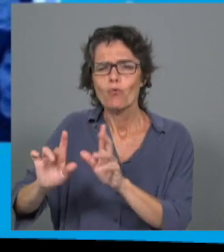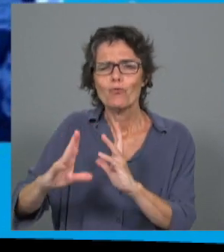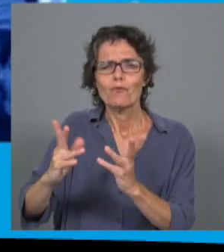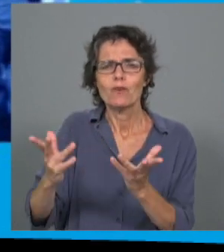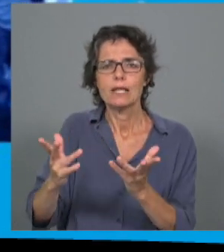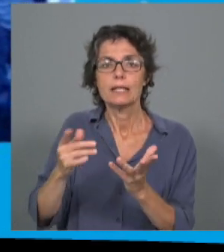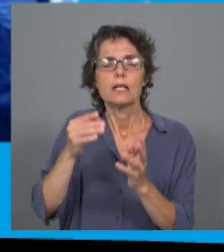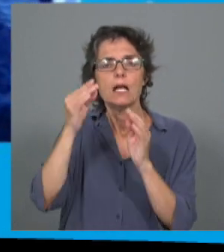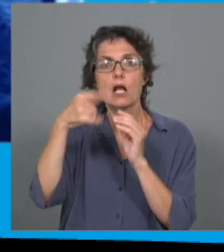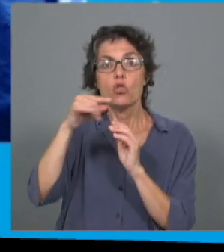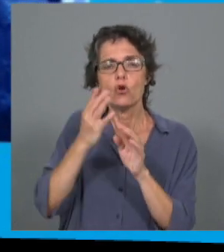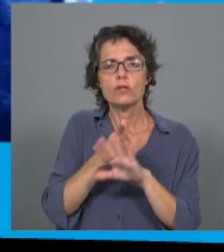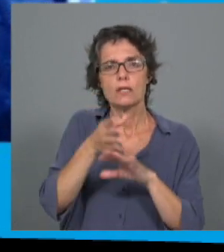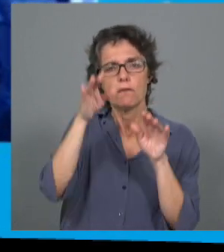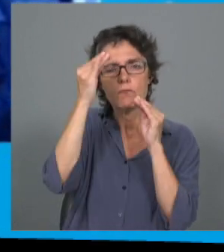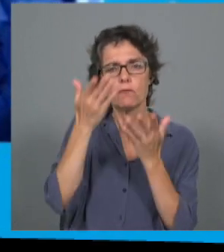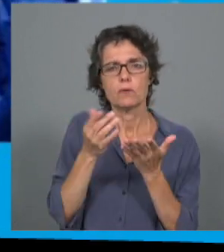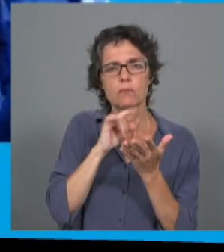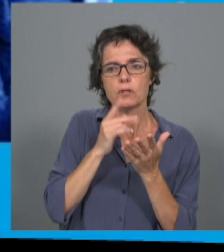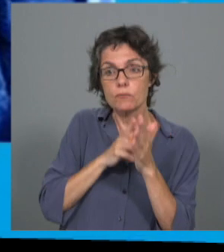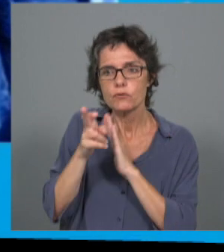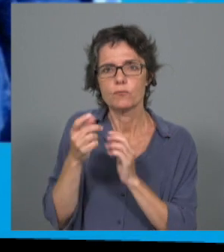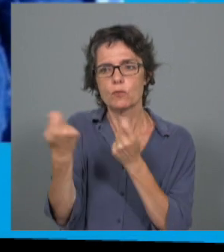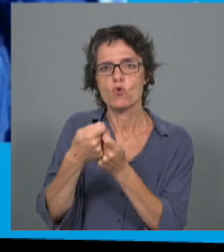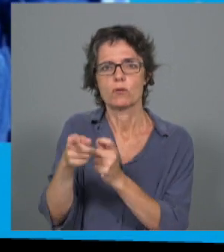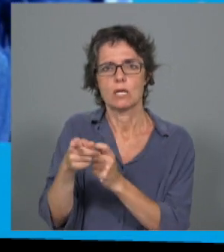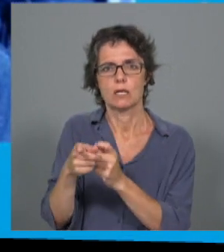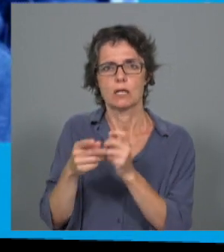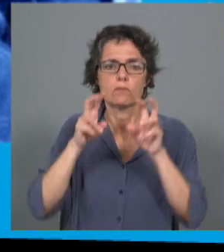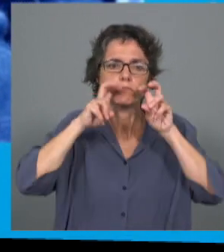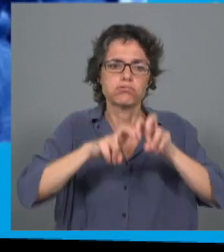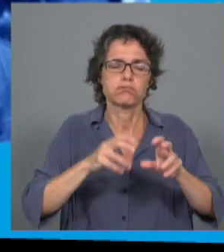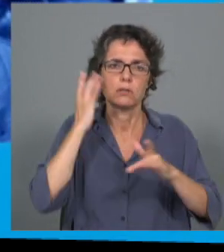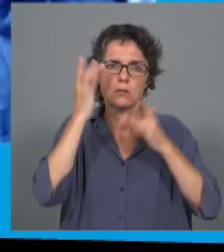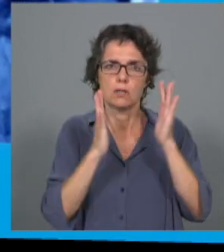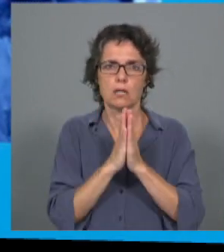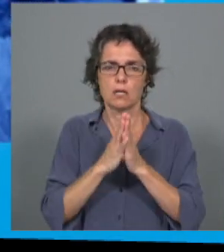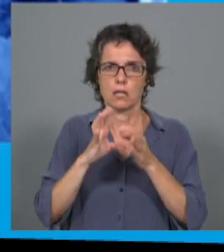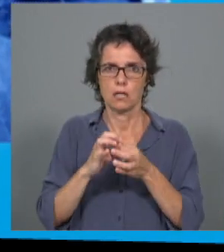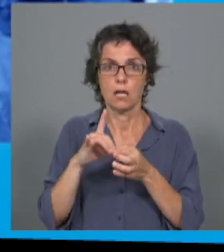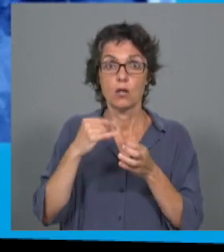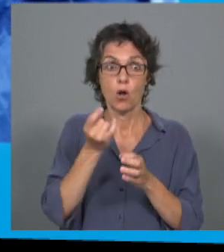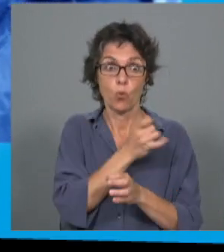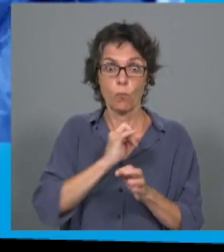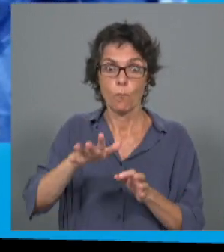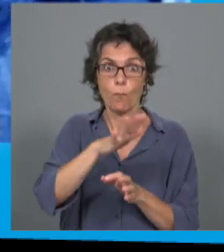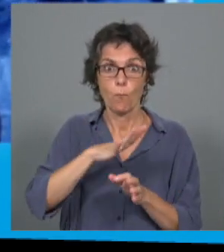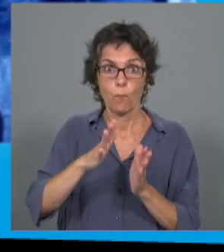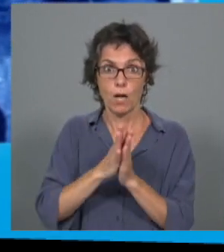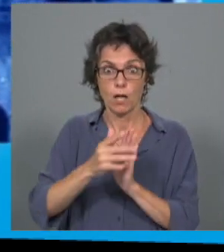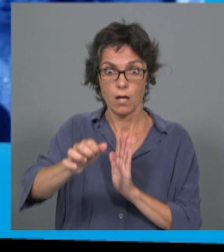na formação e no aprofundamento teológico. Inclusivamente, há algumas dioceses, e eu tenho conhecimento